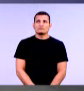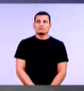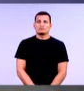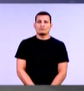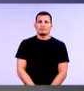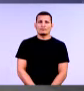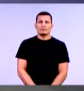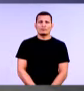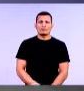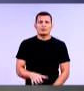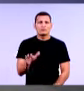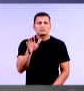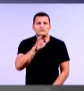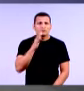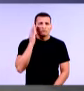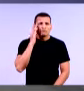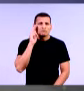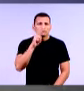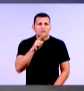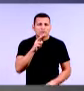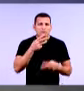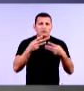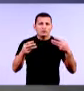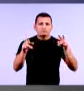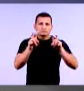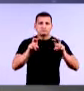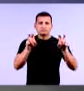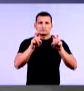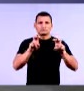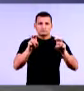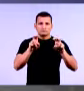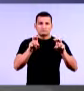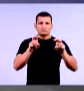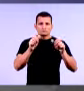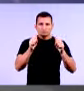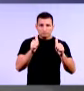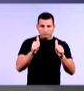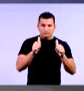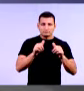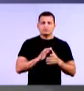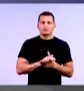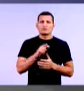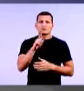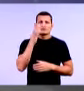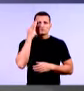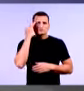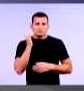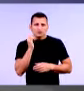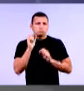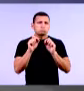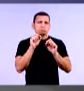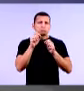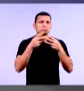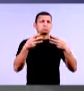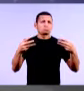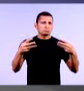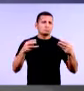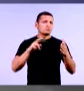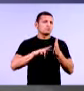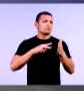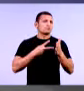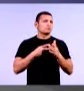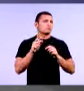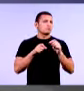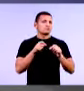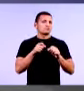Você já ouviu falar em rede de computadores, não é? Muito bem, mas você saberia dizer o que exatamente isso significa?